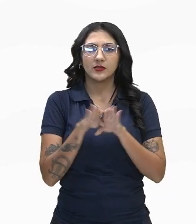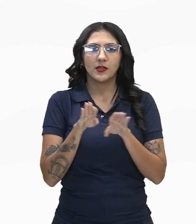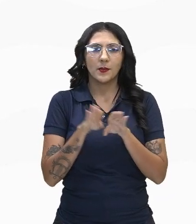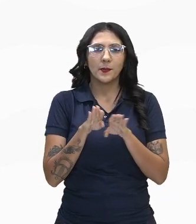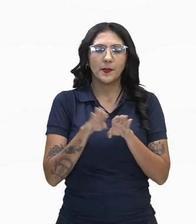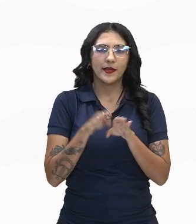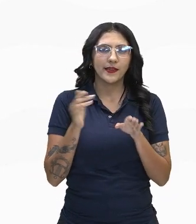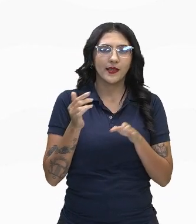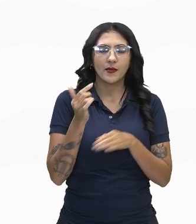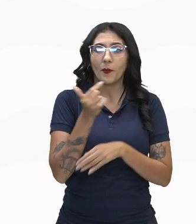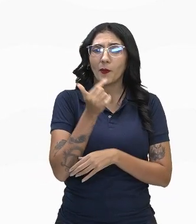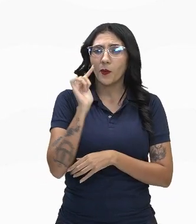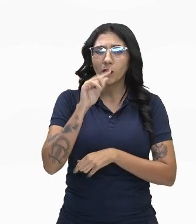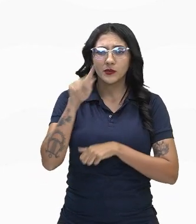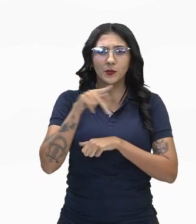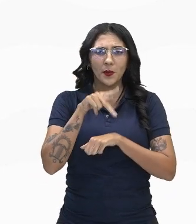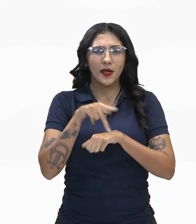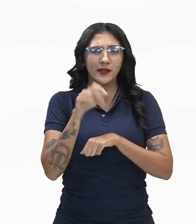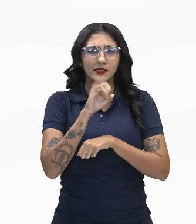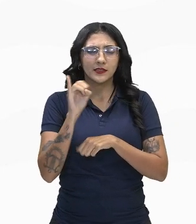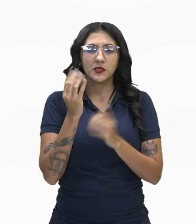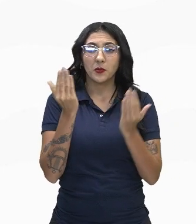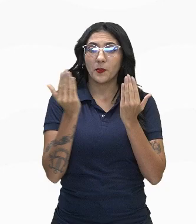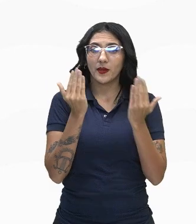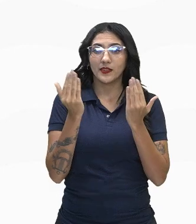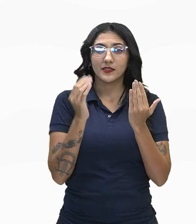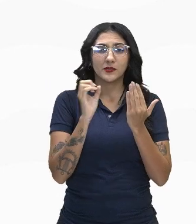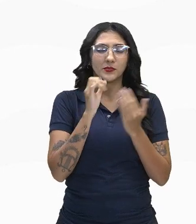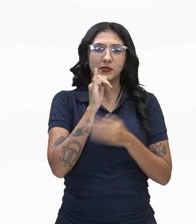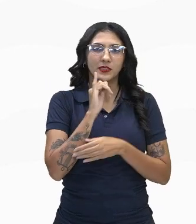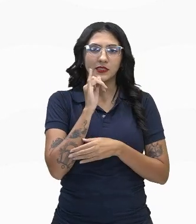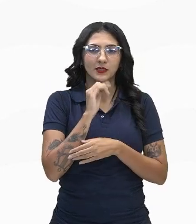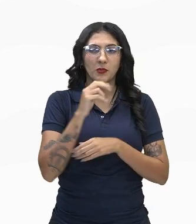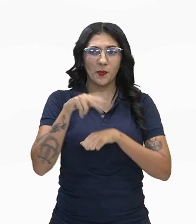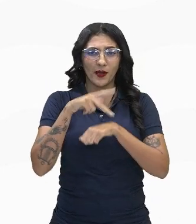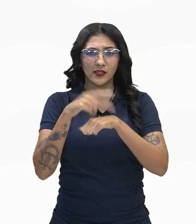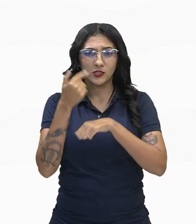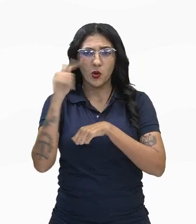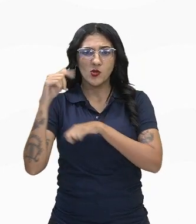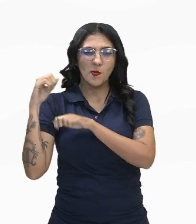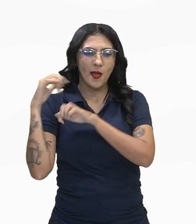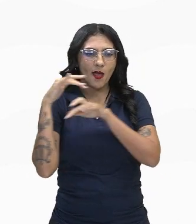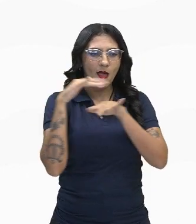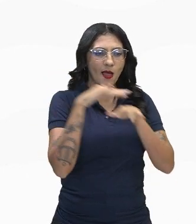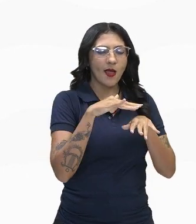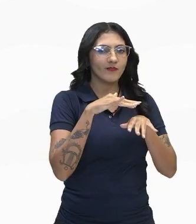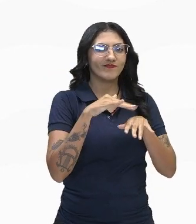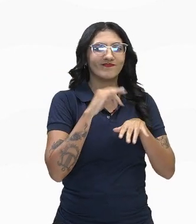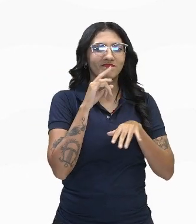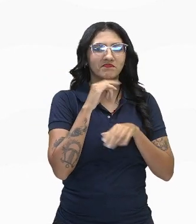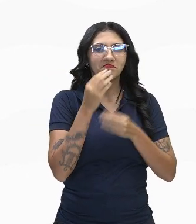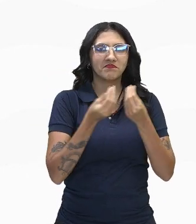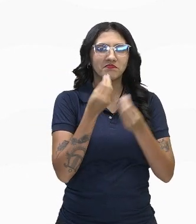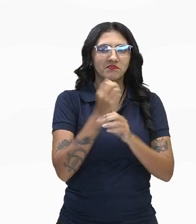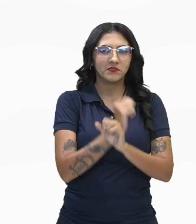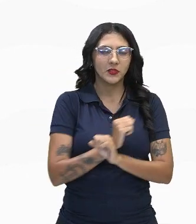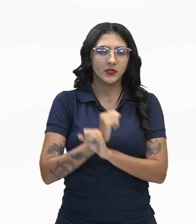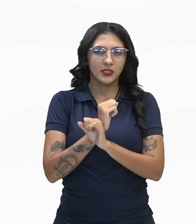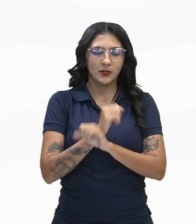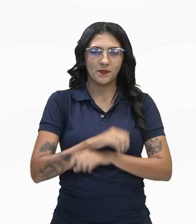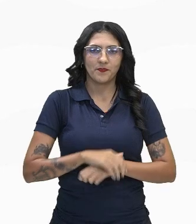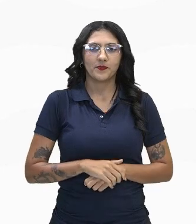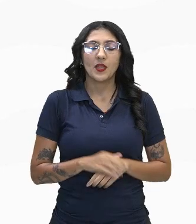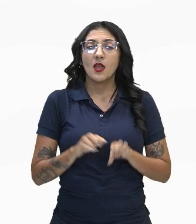outros países realmente quererem invadir o território brasileiro. E de que forma vai ser implementado